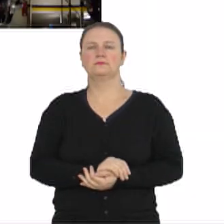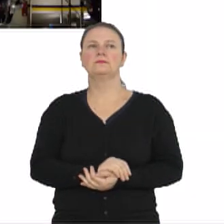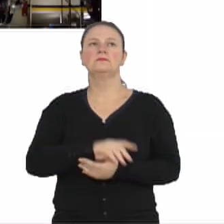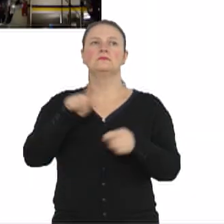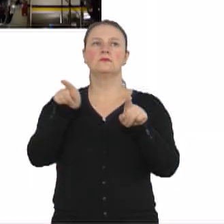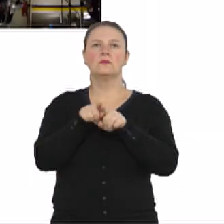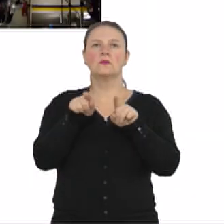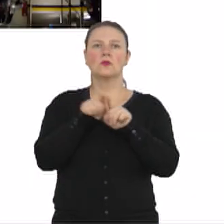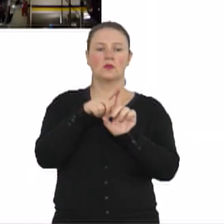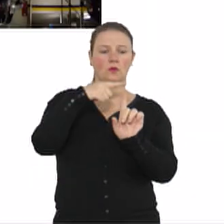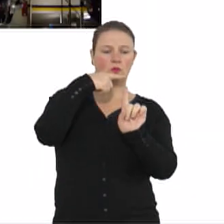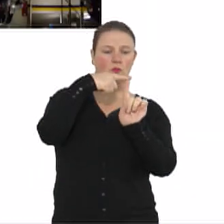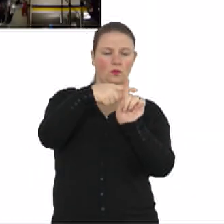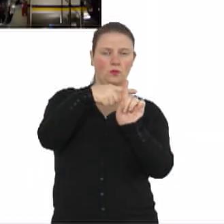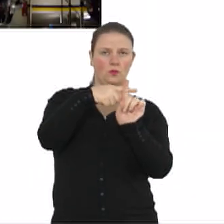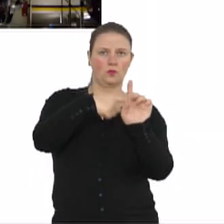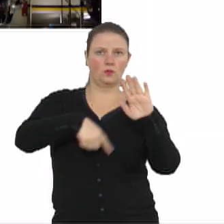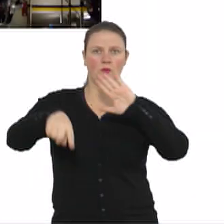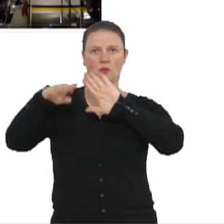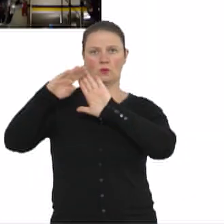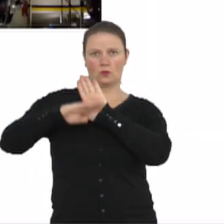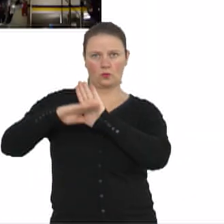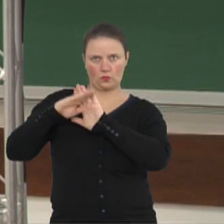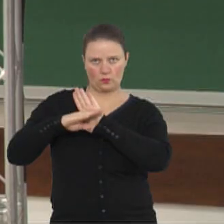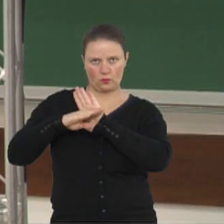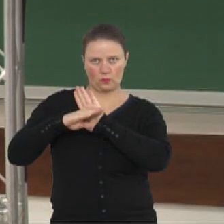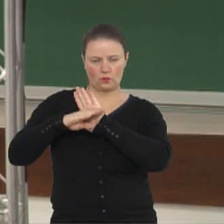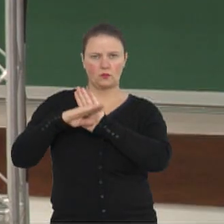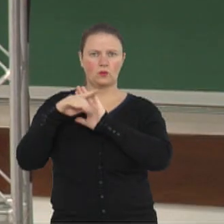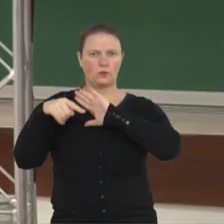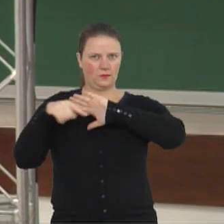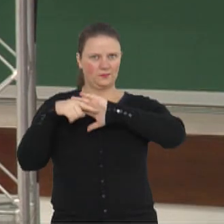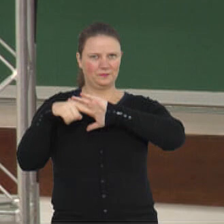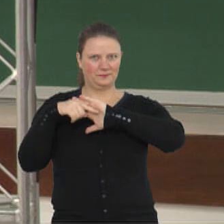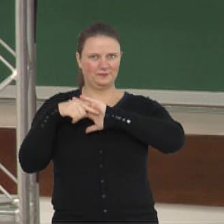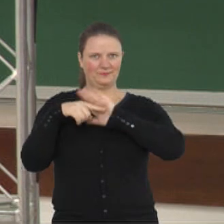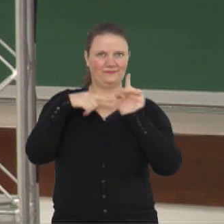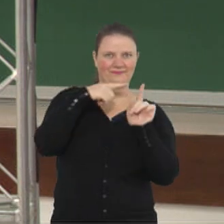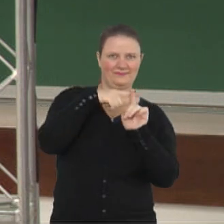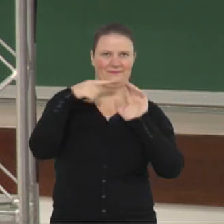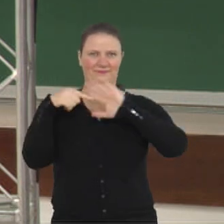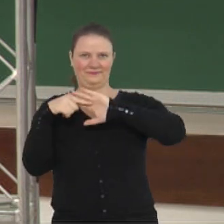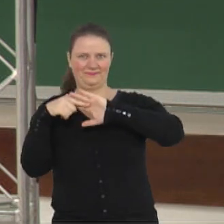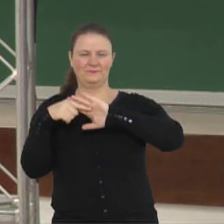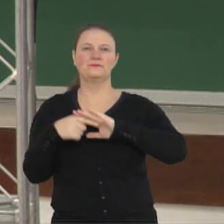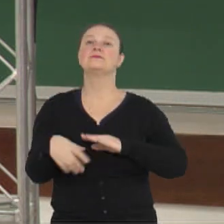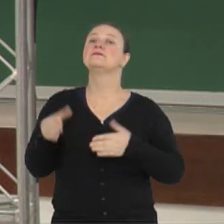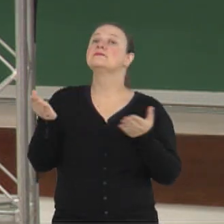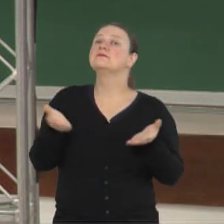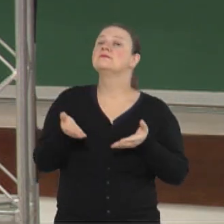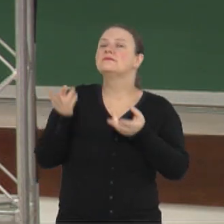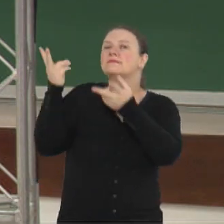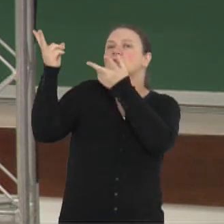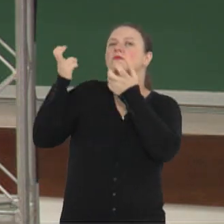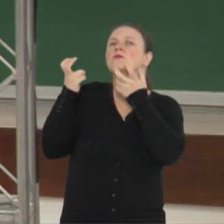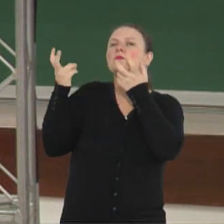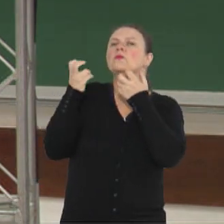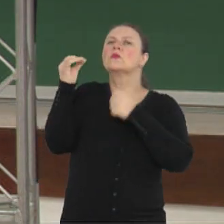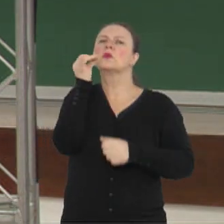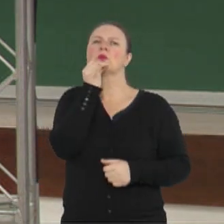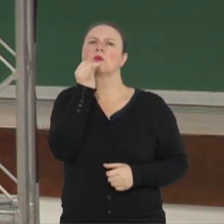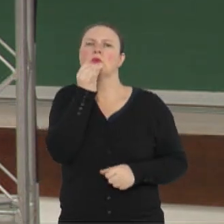depois, adição e subtração. Observe comigo agora uns exemplos que são